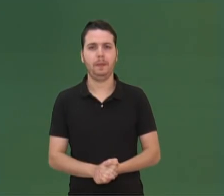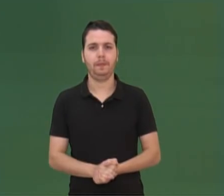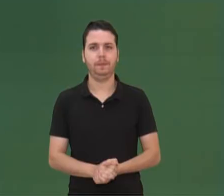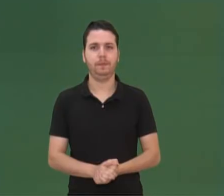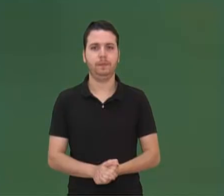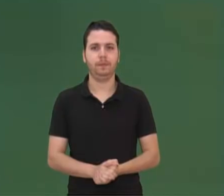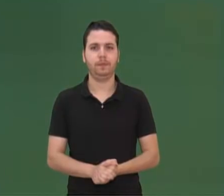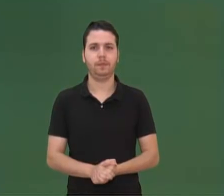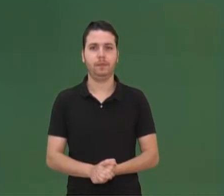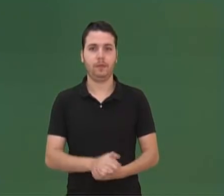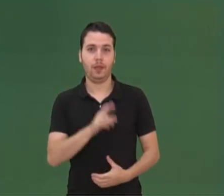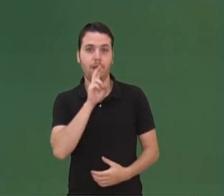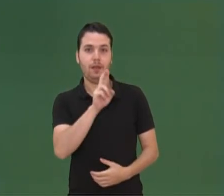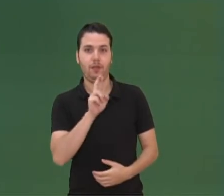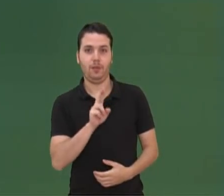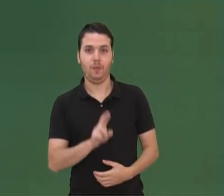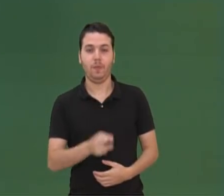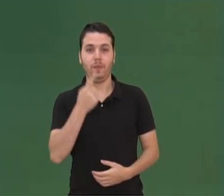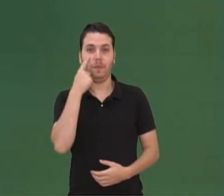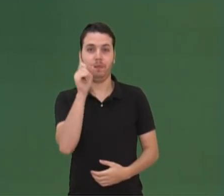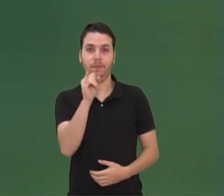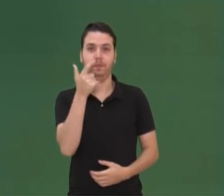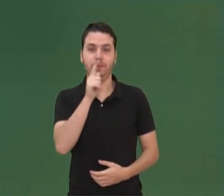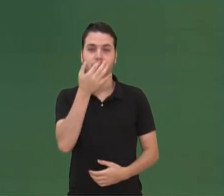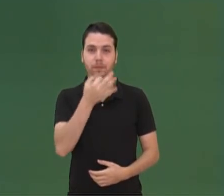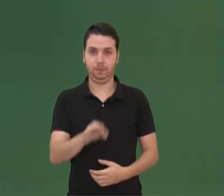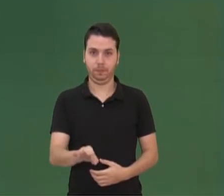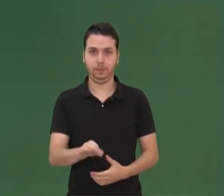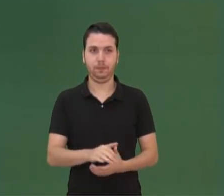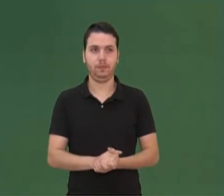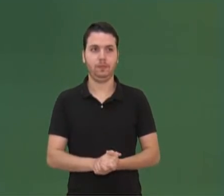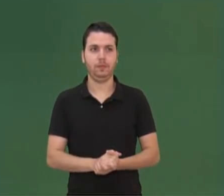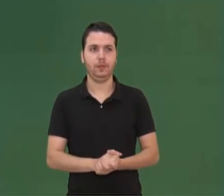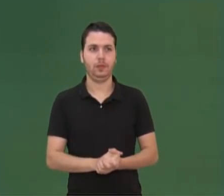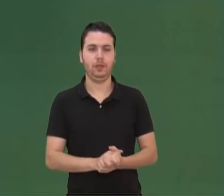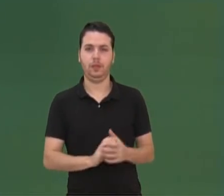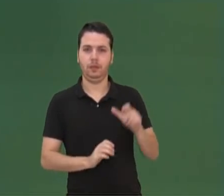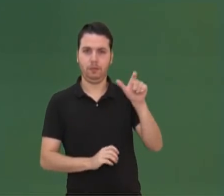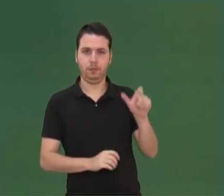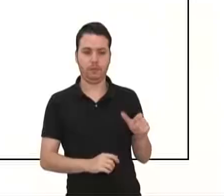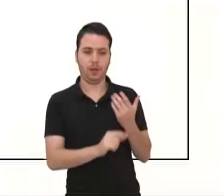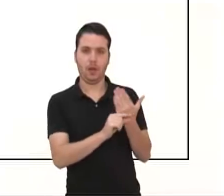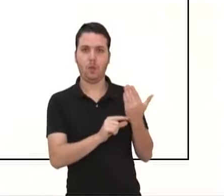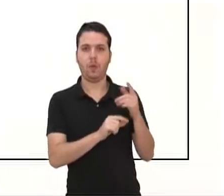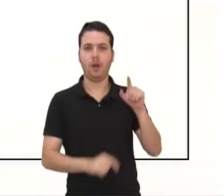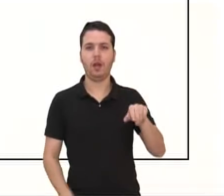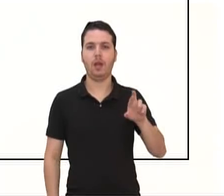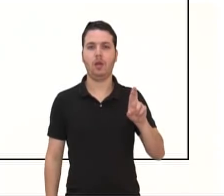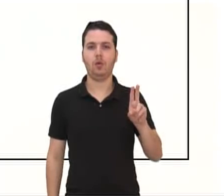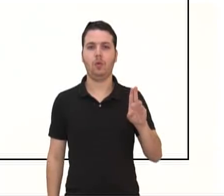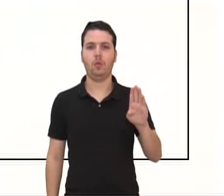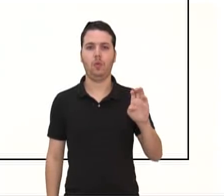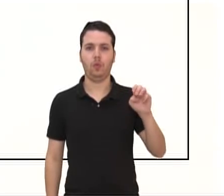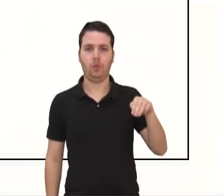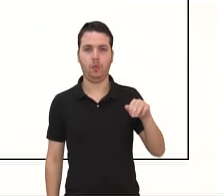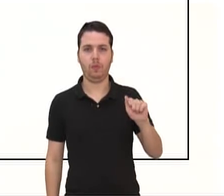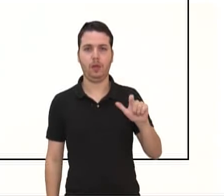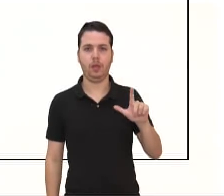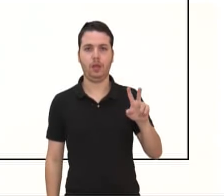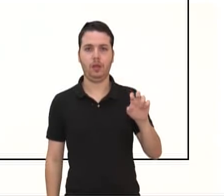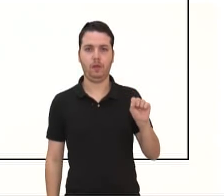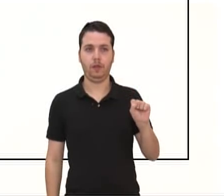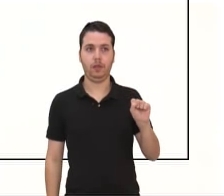Vamos às respostas para ver se você acertou. Rubem Alves é o nome do nosso autor. Nasceu no dia